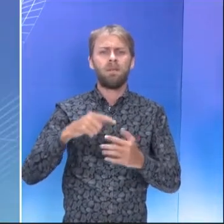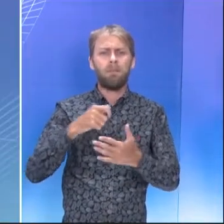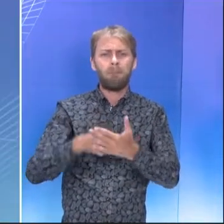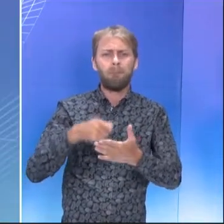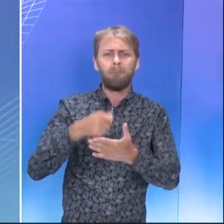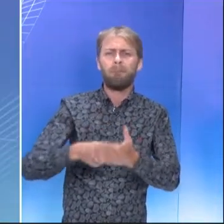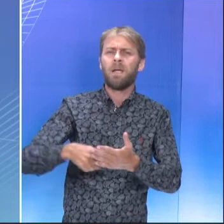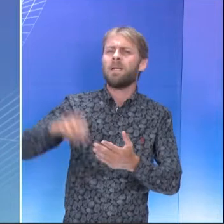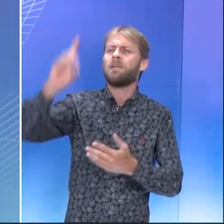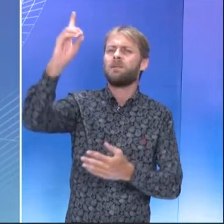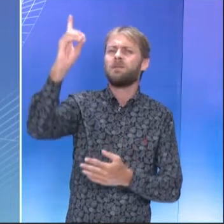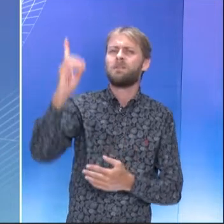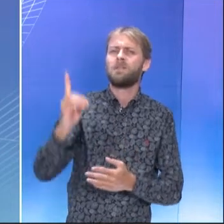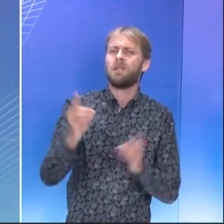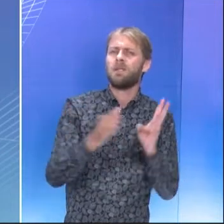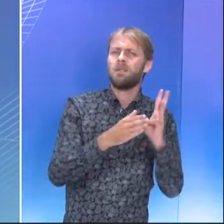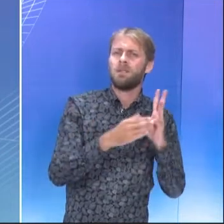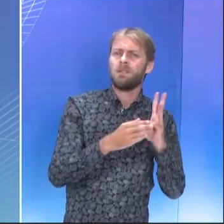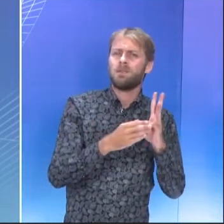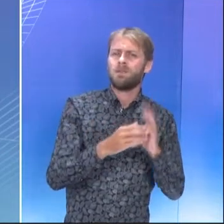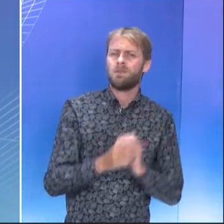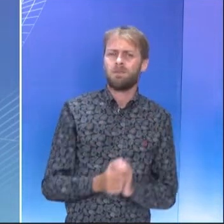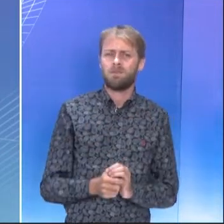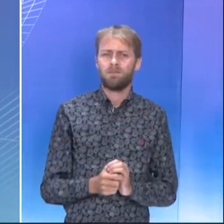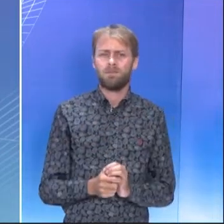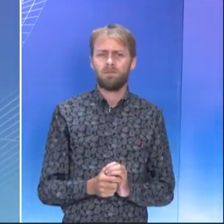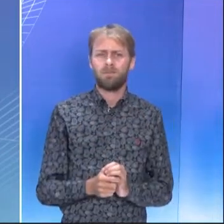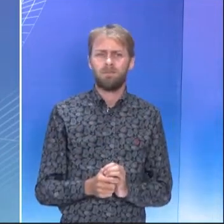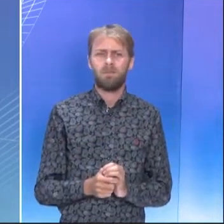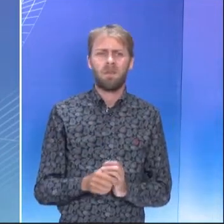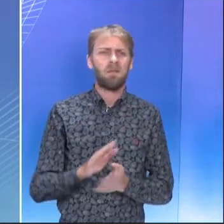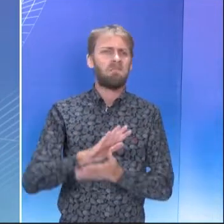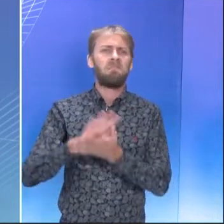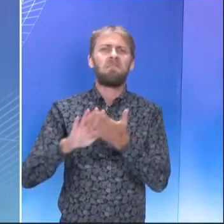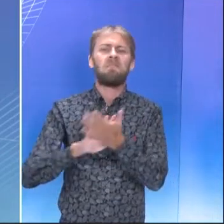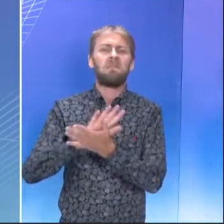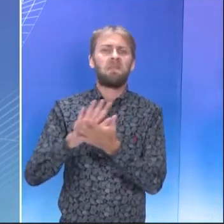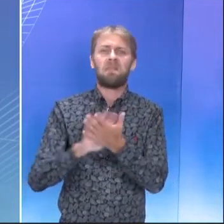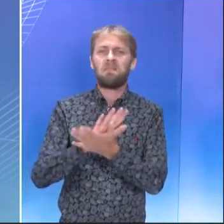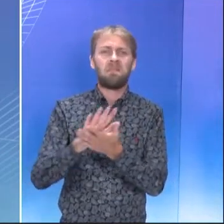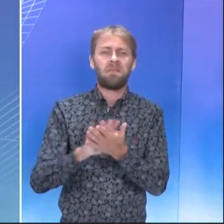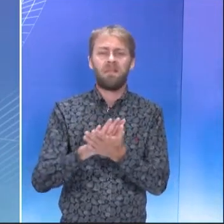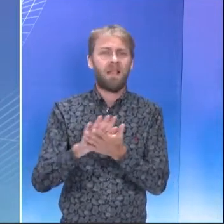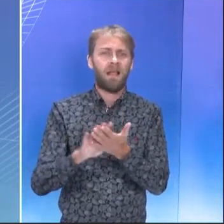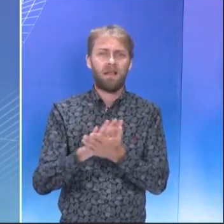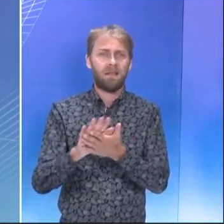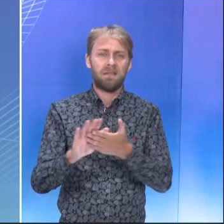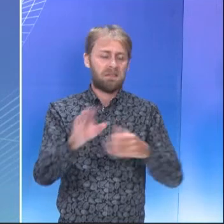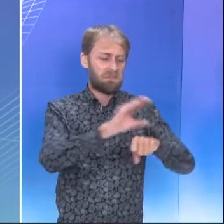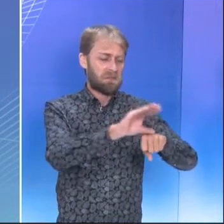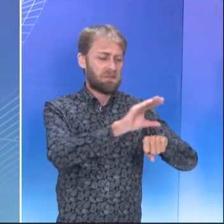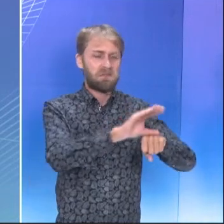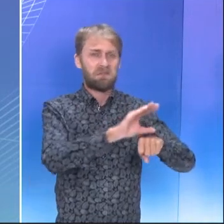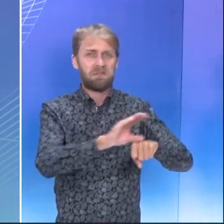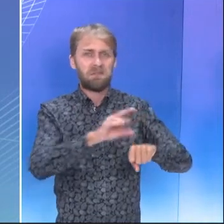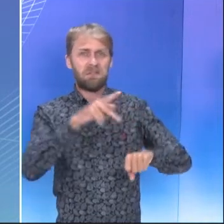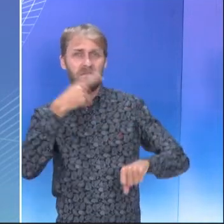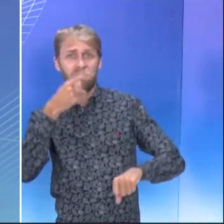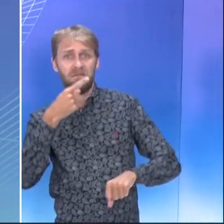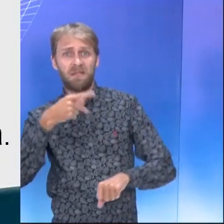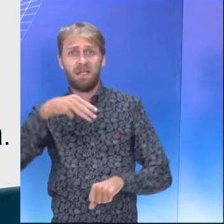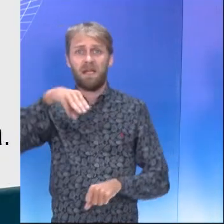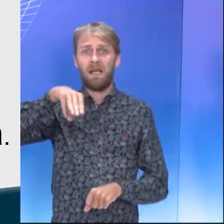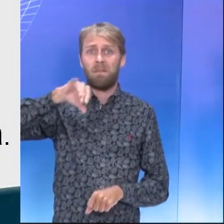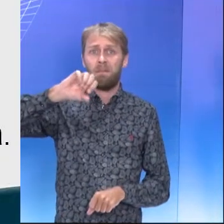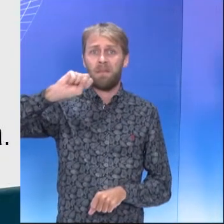esse direito aos povos indígenas. Em nenhum momento no trecho da Constituição faz referência à